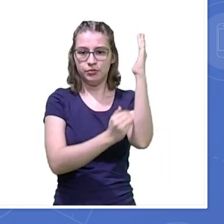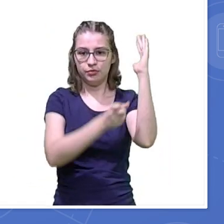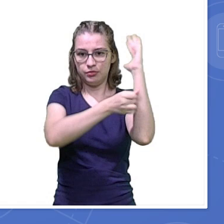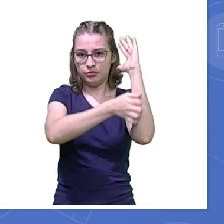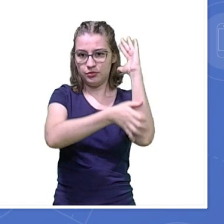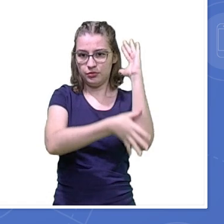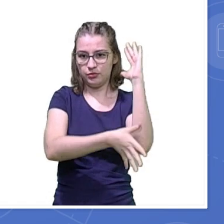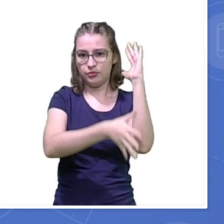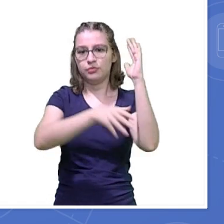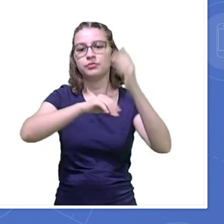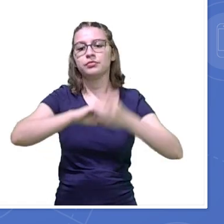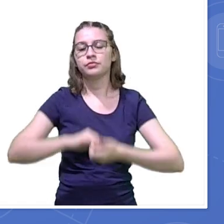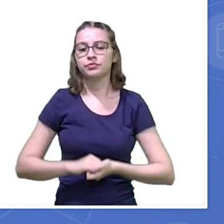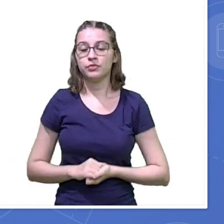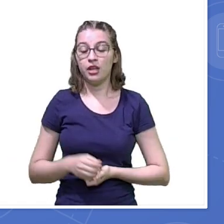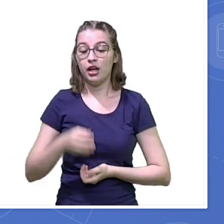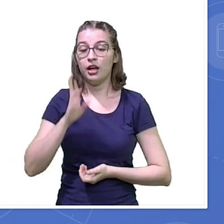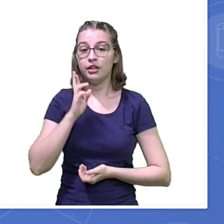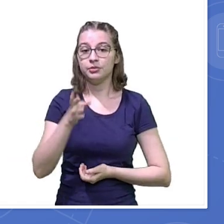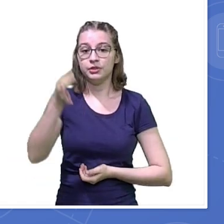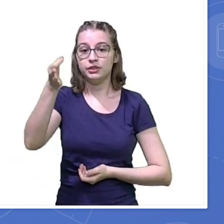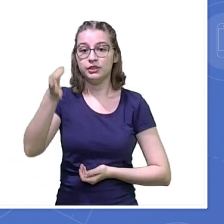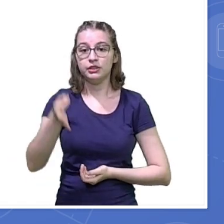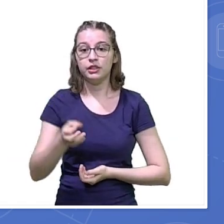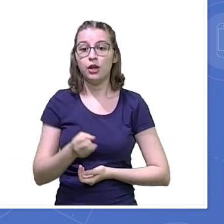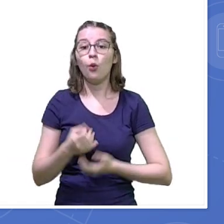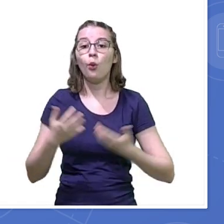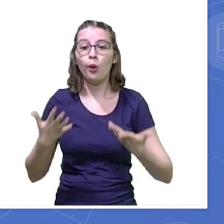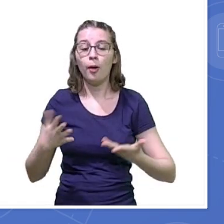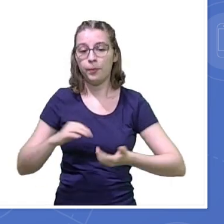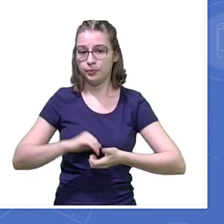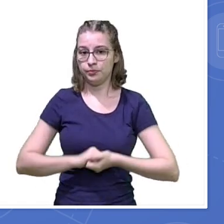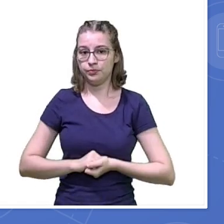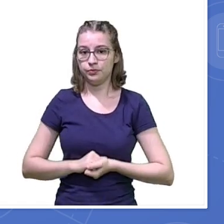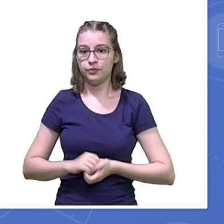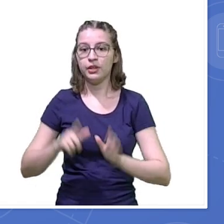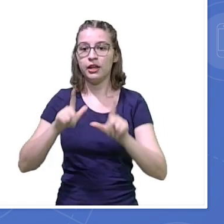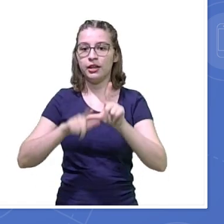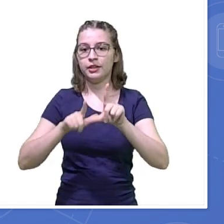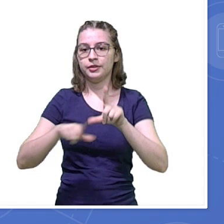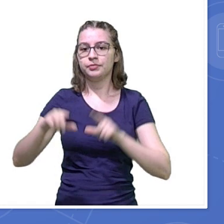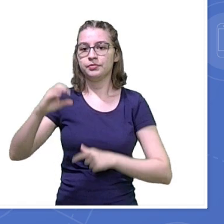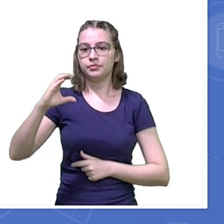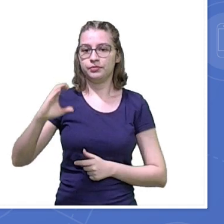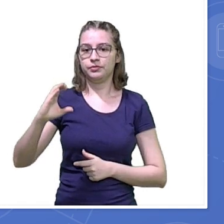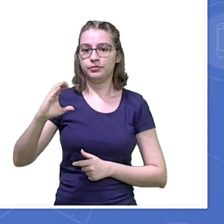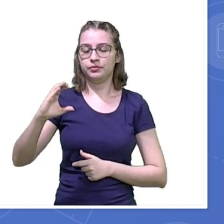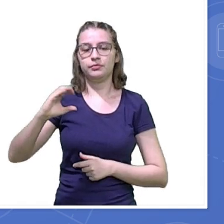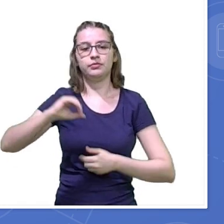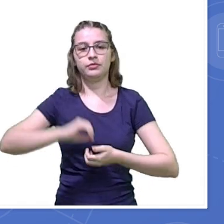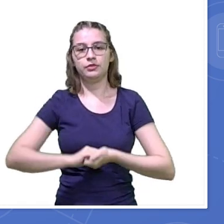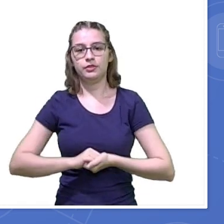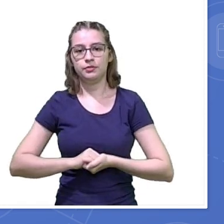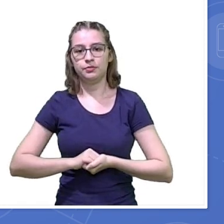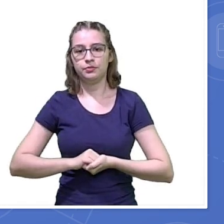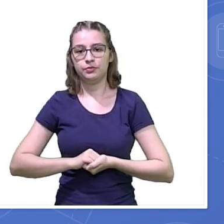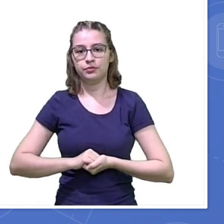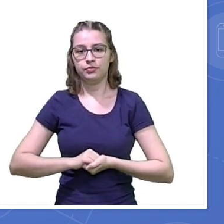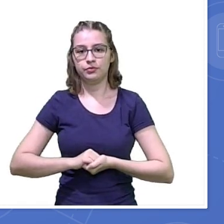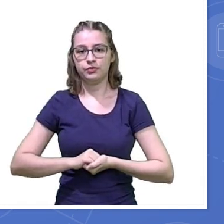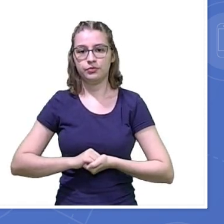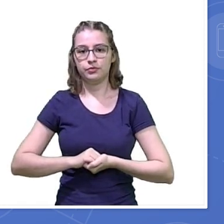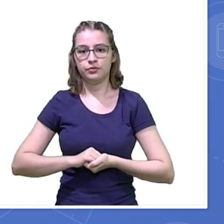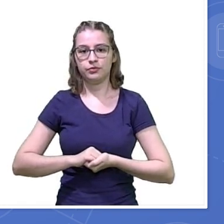correta, e a alternativa correta aí vai ser a letra C, ok? Gerou o crescimento da